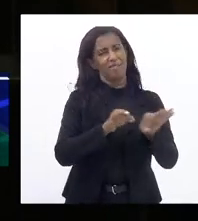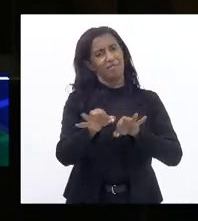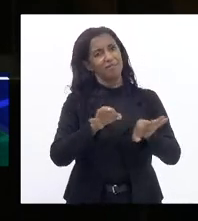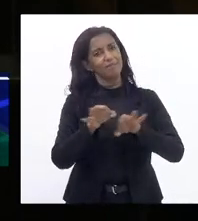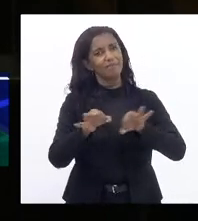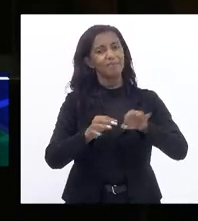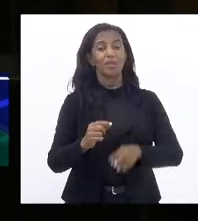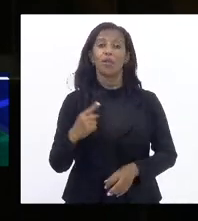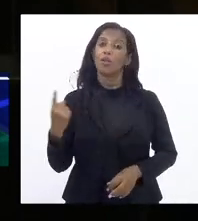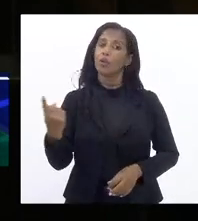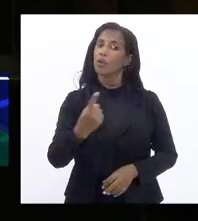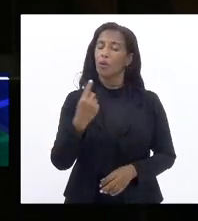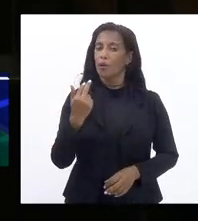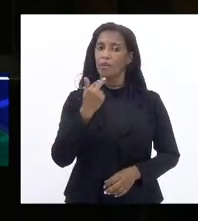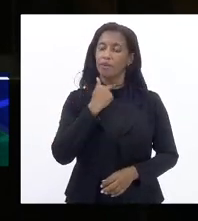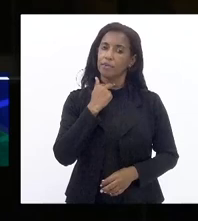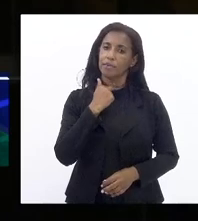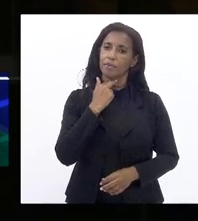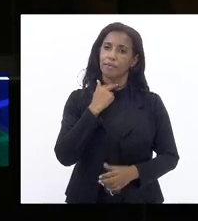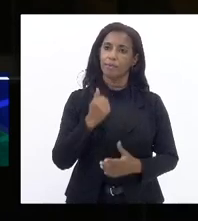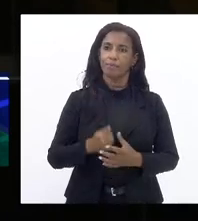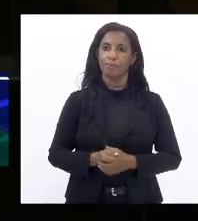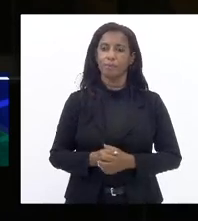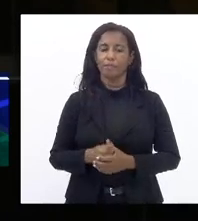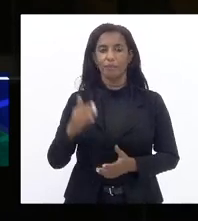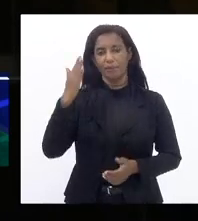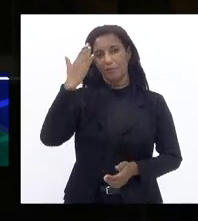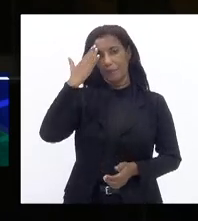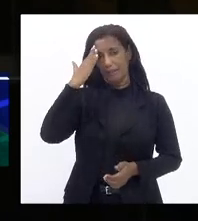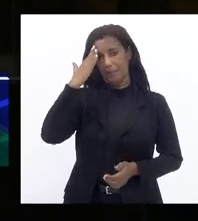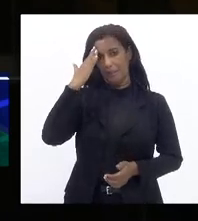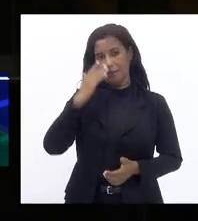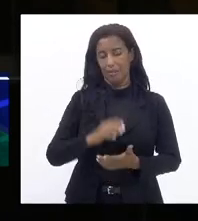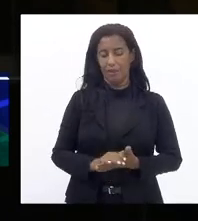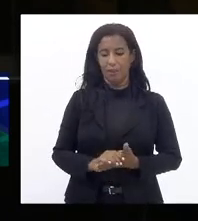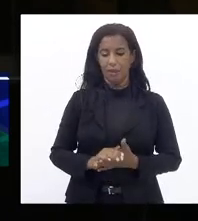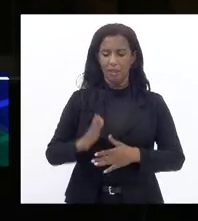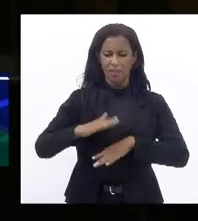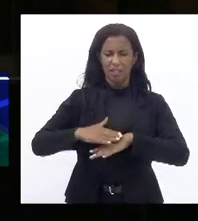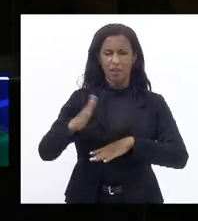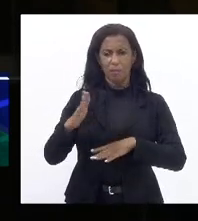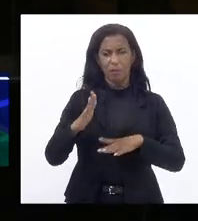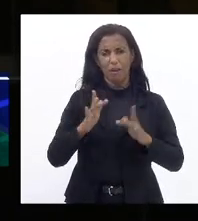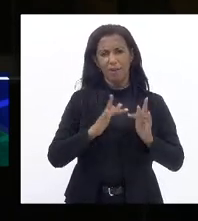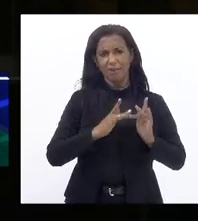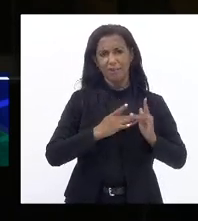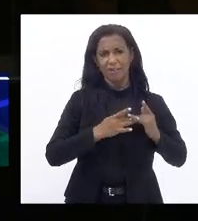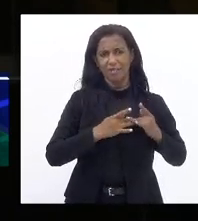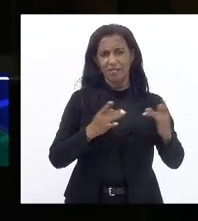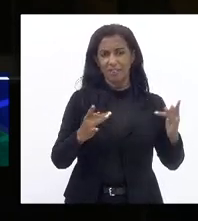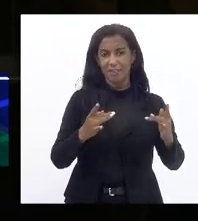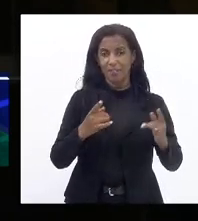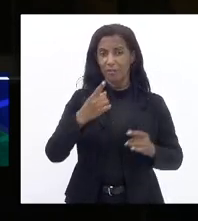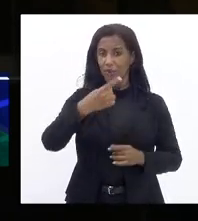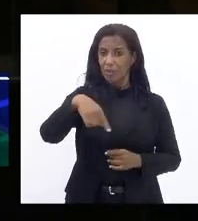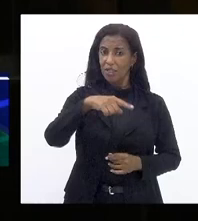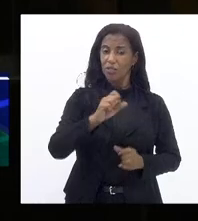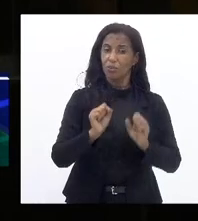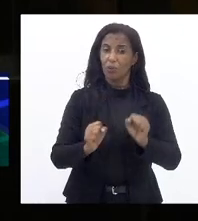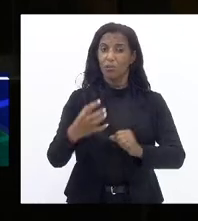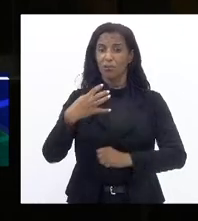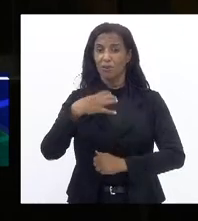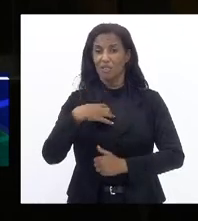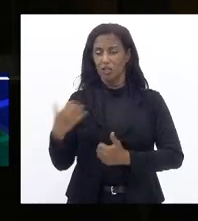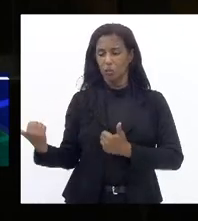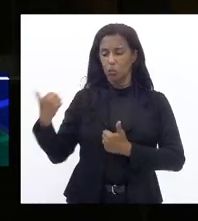projetos, mas nós não podemos entender que por mais sensíveis que eles sejam, eles possam sentir e